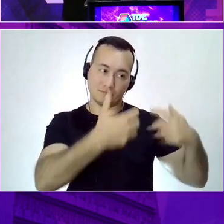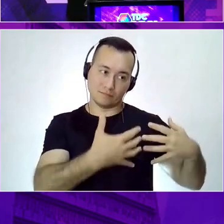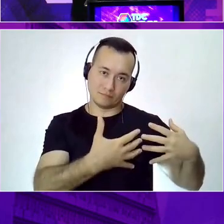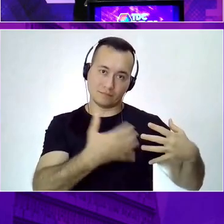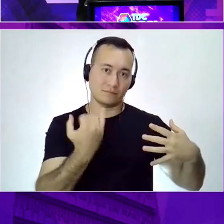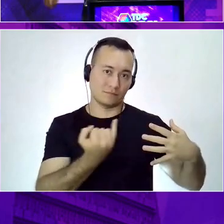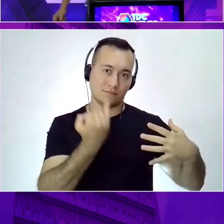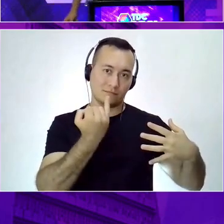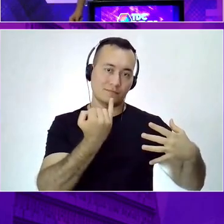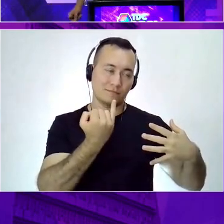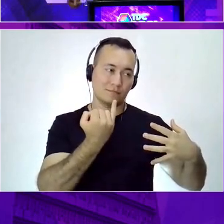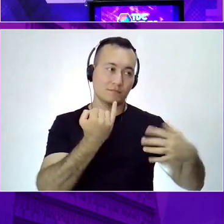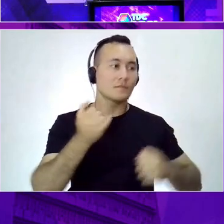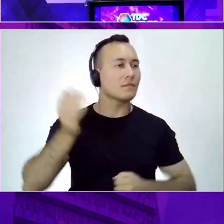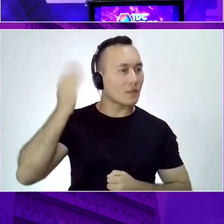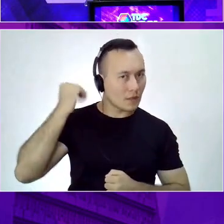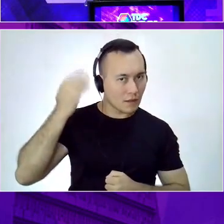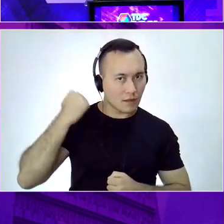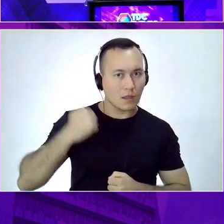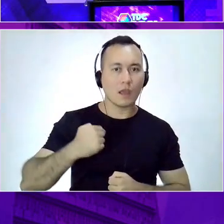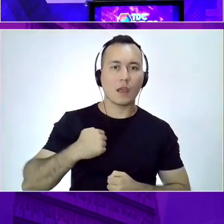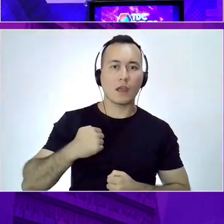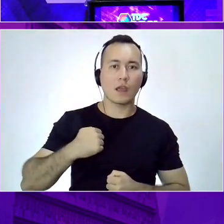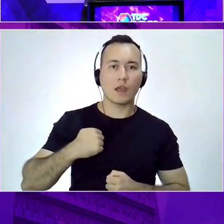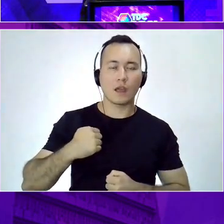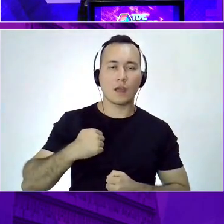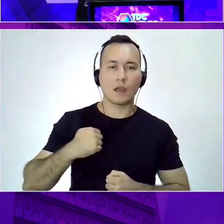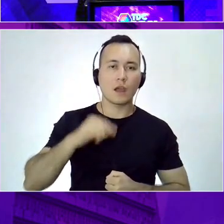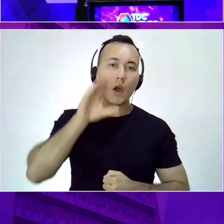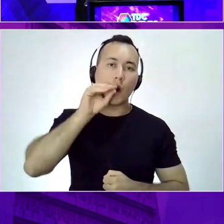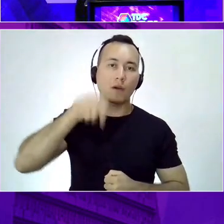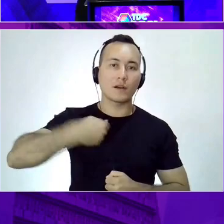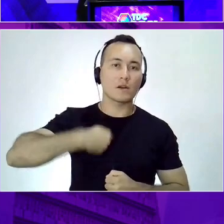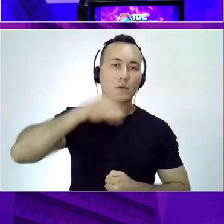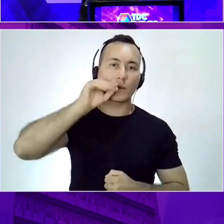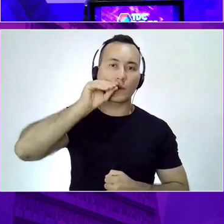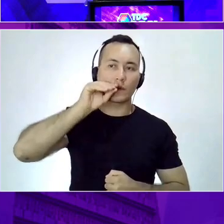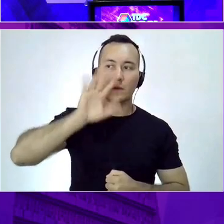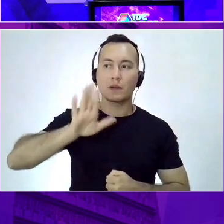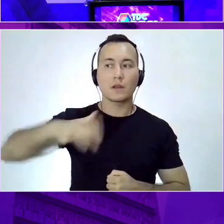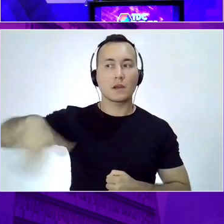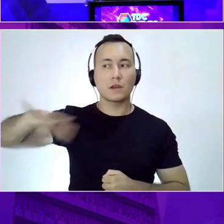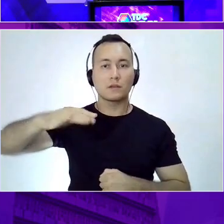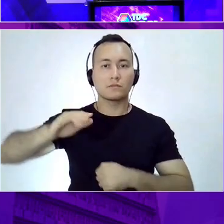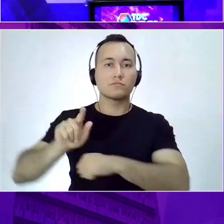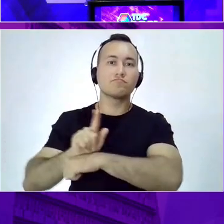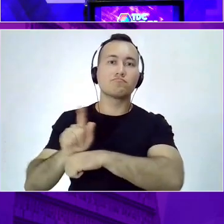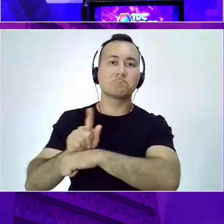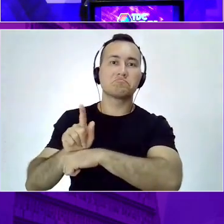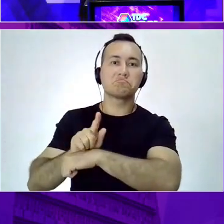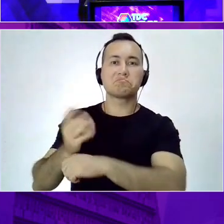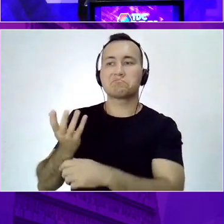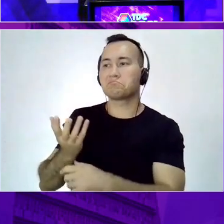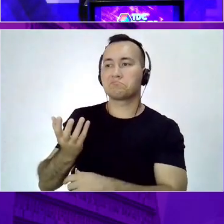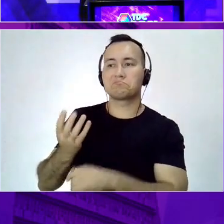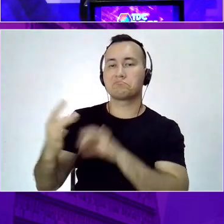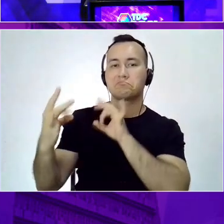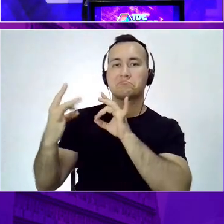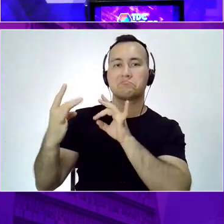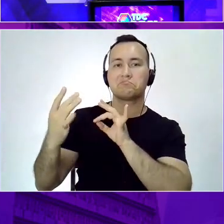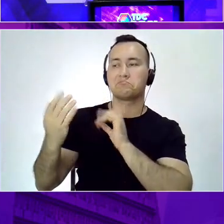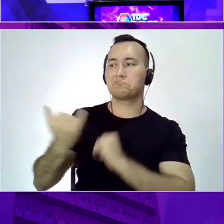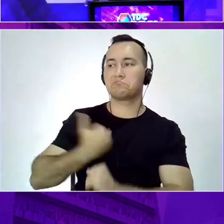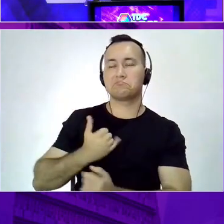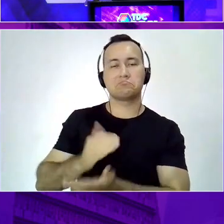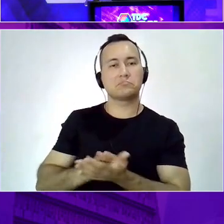não me davam feedback, né? Então é importante você saber o que ele espera de você e você saber se você está fazendo um bom trabalho,